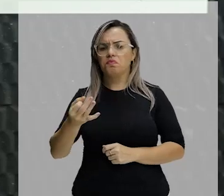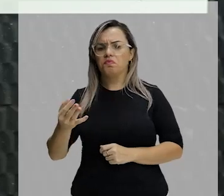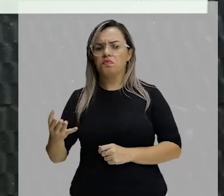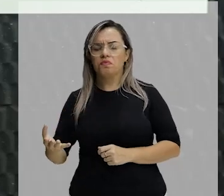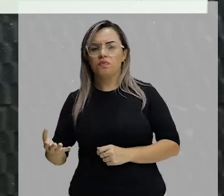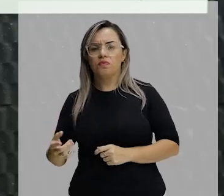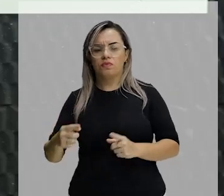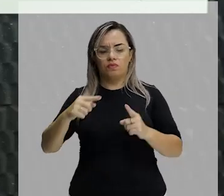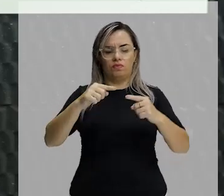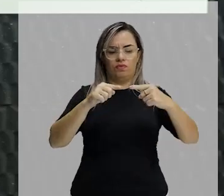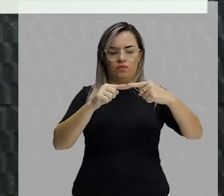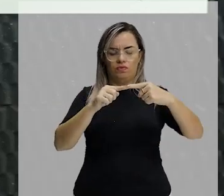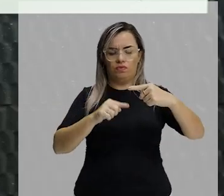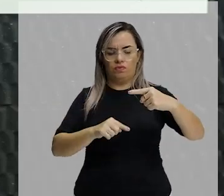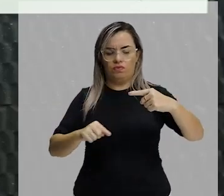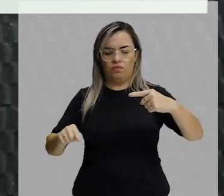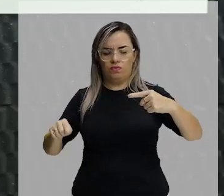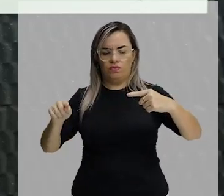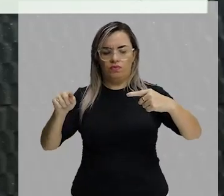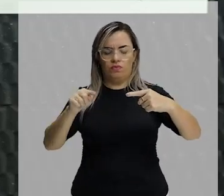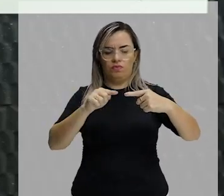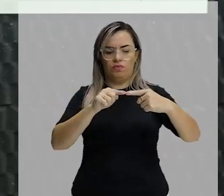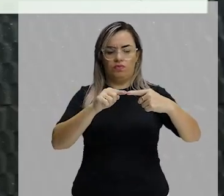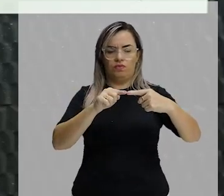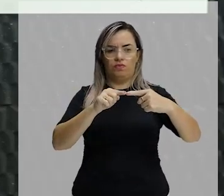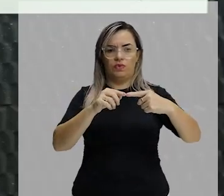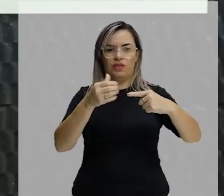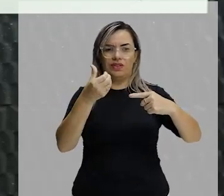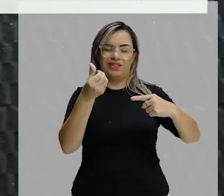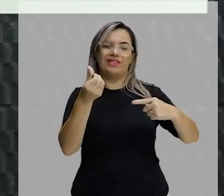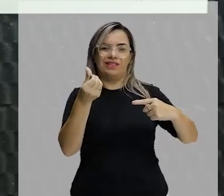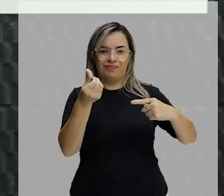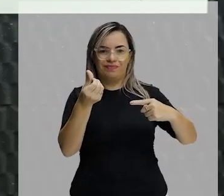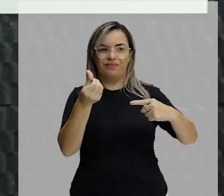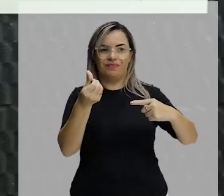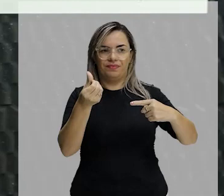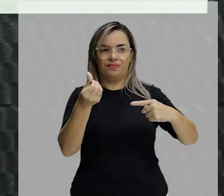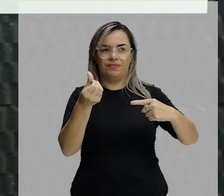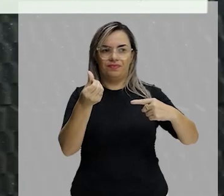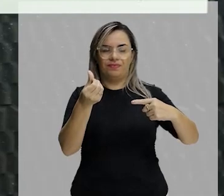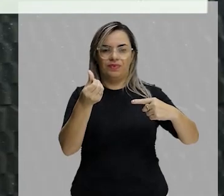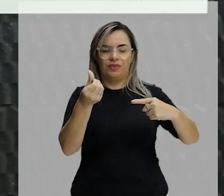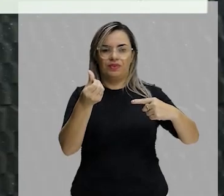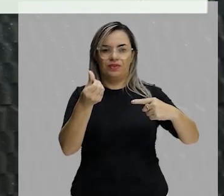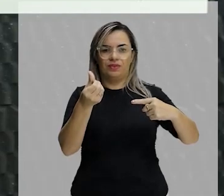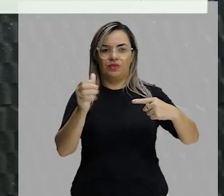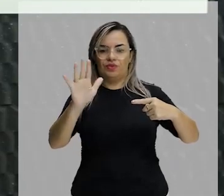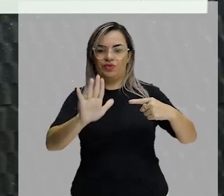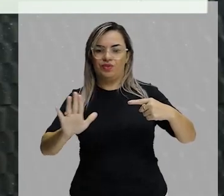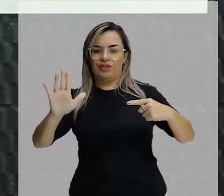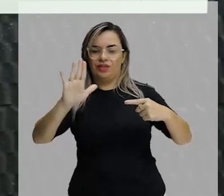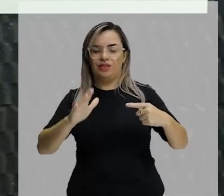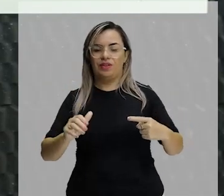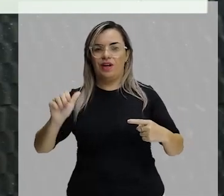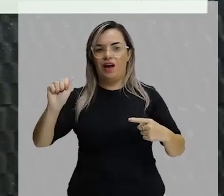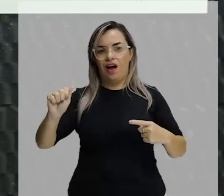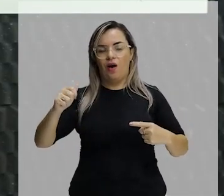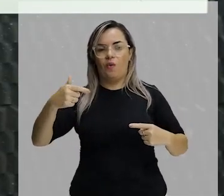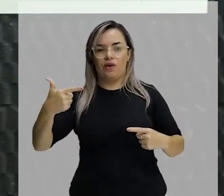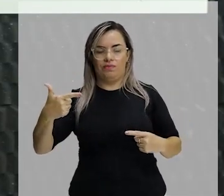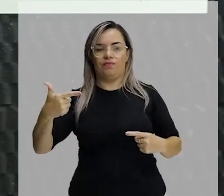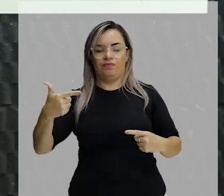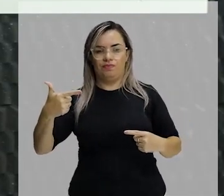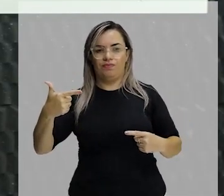quadrados? 6 quadrados, cuja área é A ao quadrado. Porque o seu lado é elevado ao